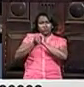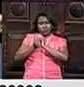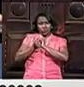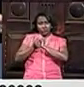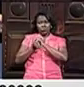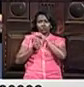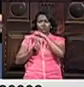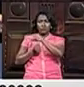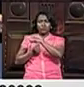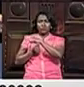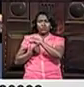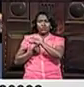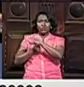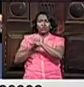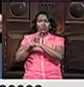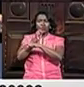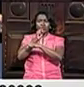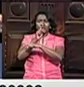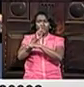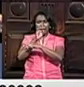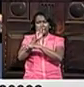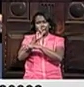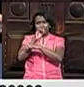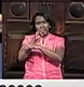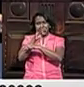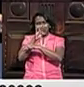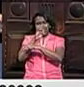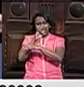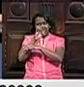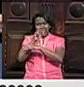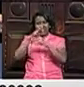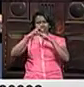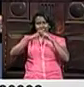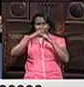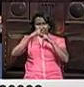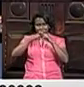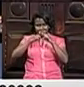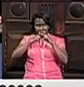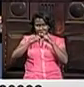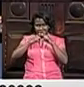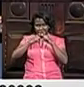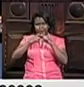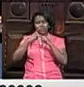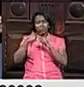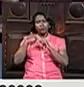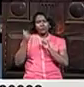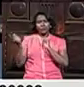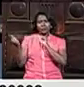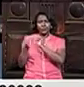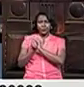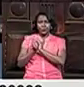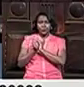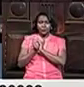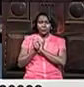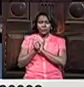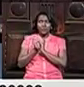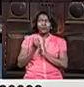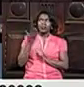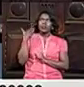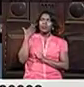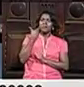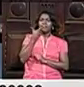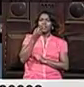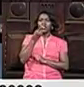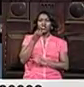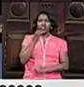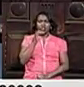o superintendente regional da Caixa Econômica Federal, há uns 20 dias